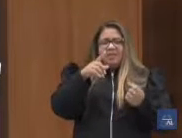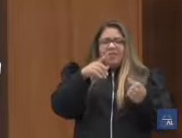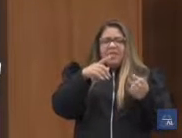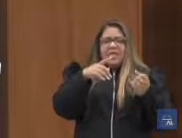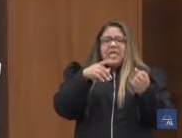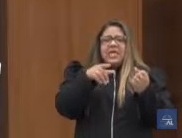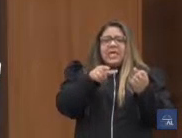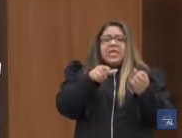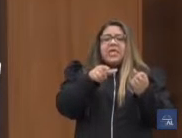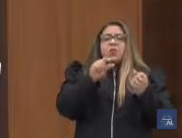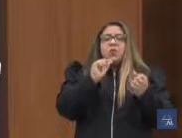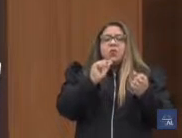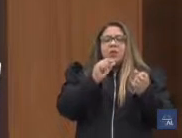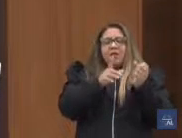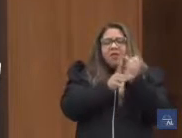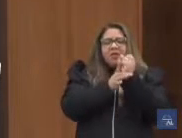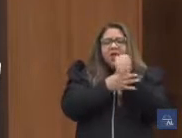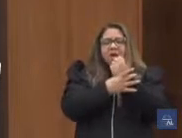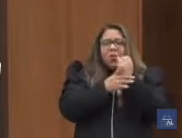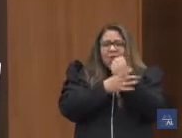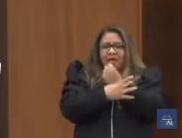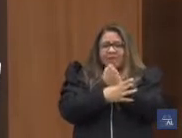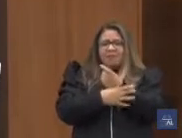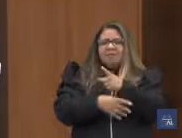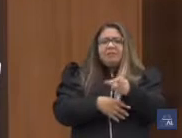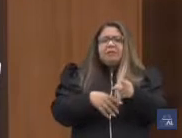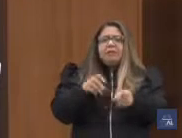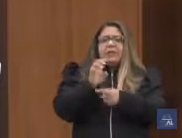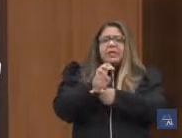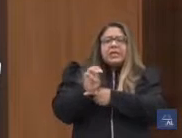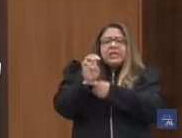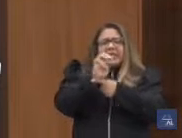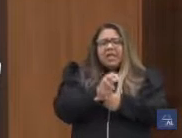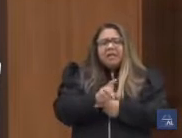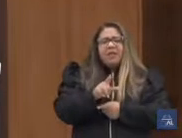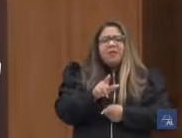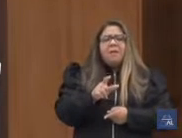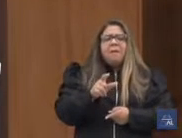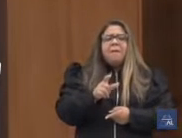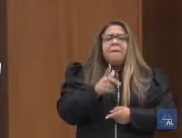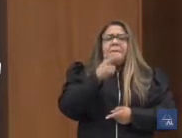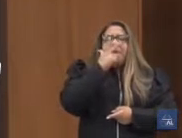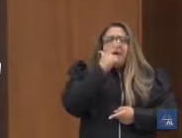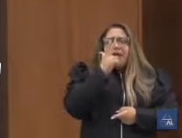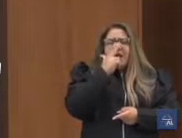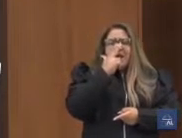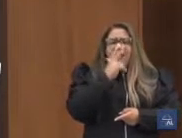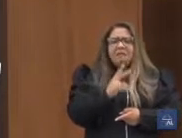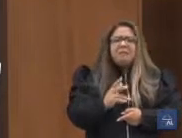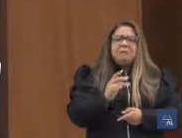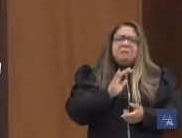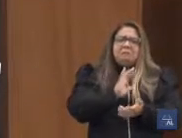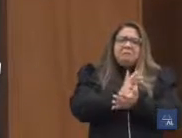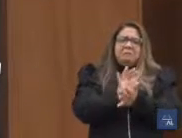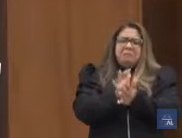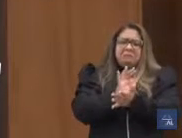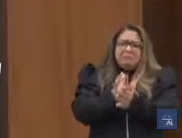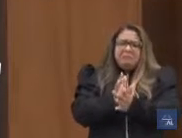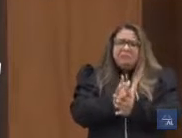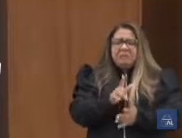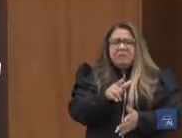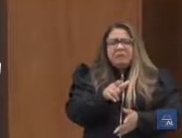Socorro estatal infelizmente ele passa por humilhação ele é humilhado por um